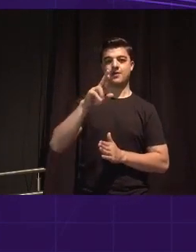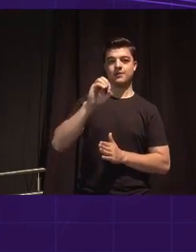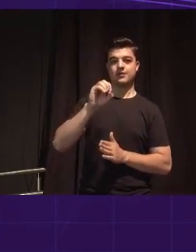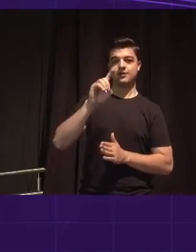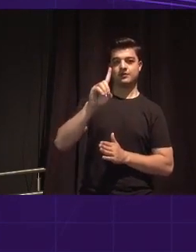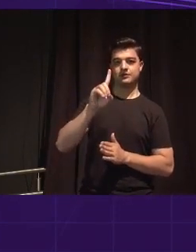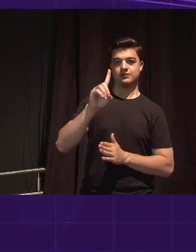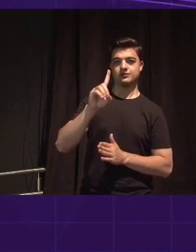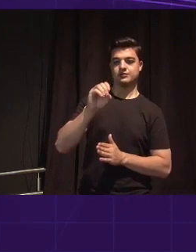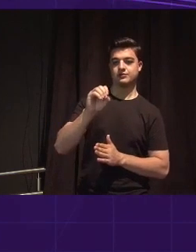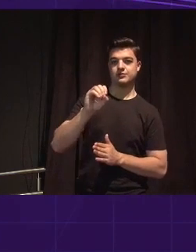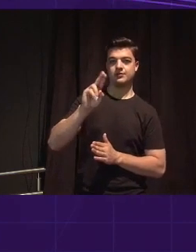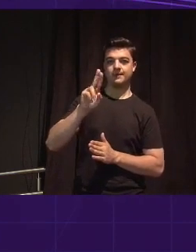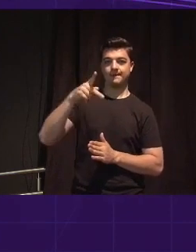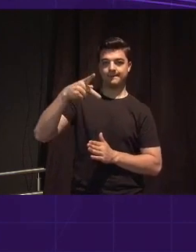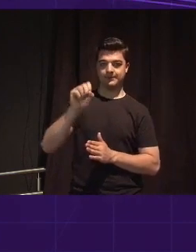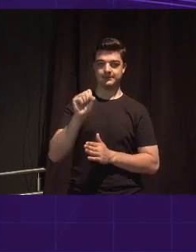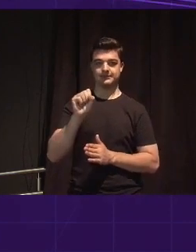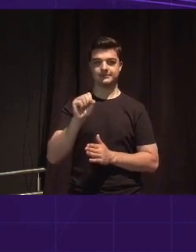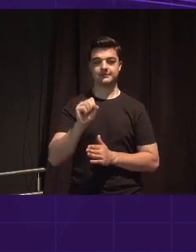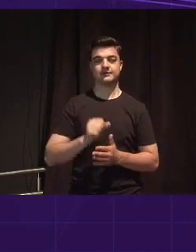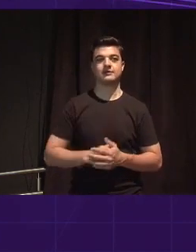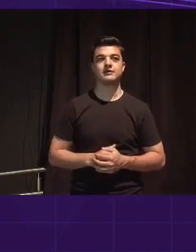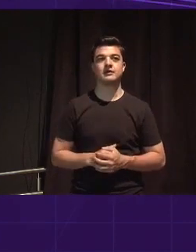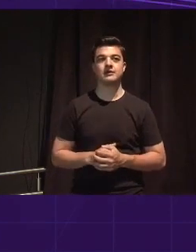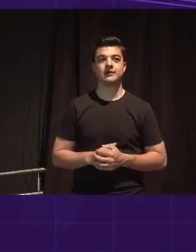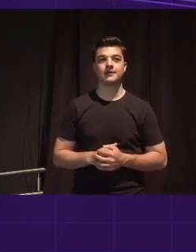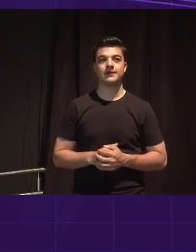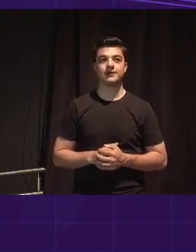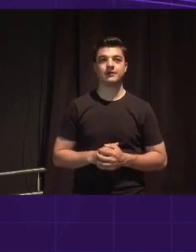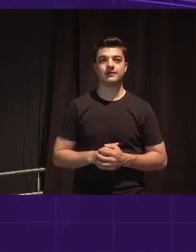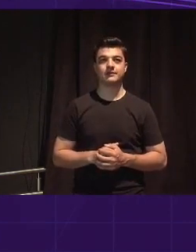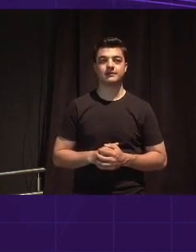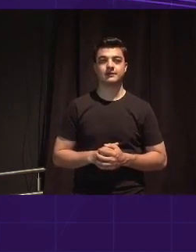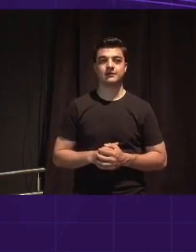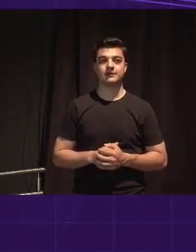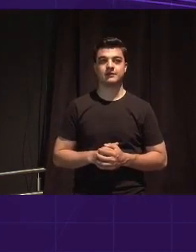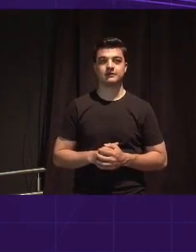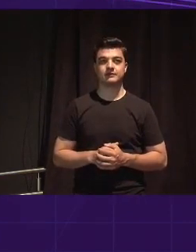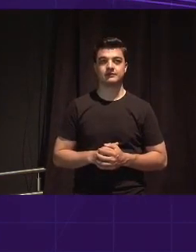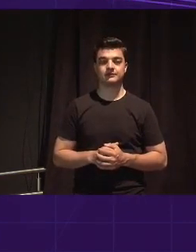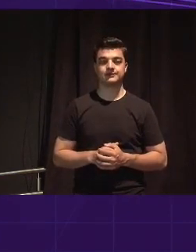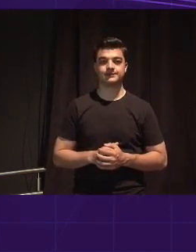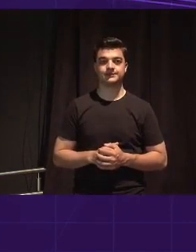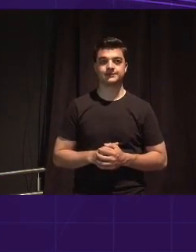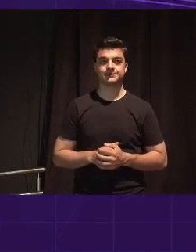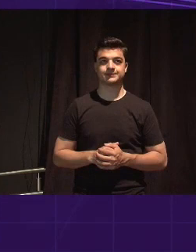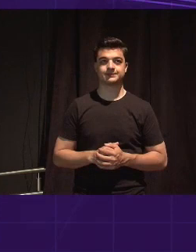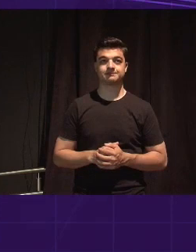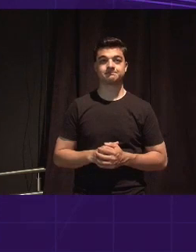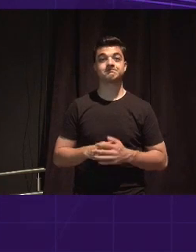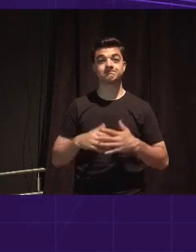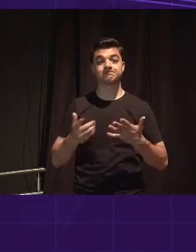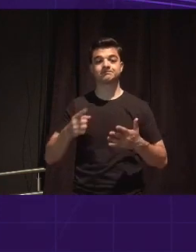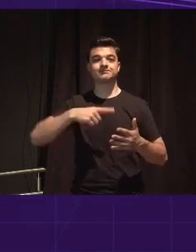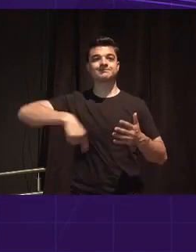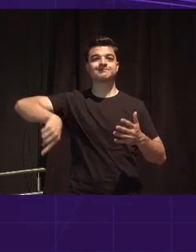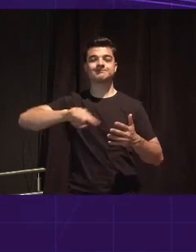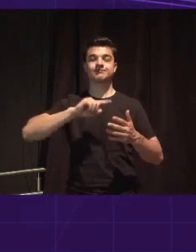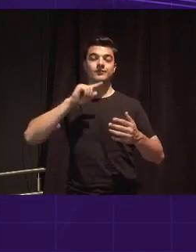de comunicação, né? A gente precisa fluir nos dados, né? Então, a nossa missão na área da agilidade já era definida